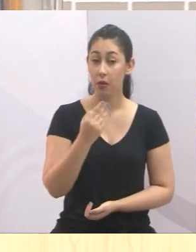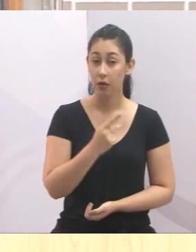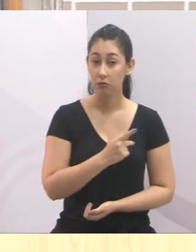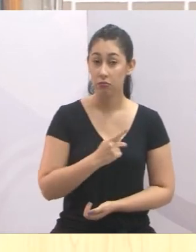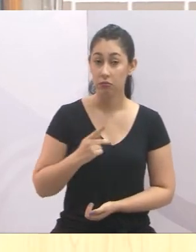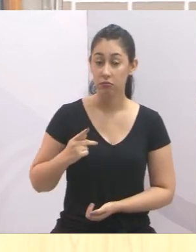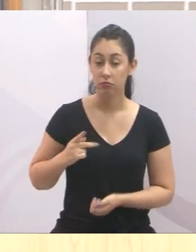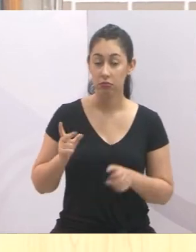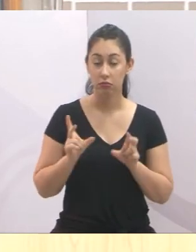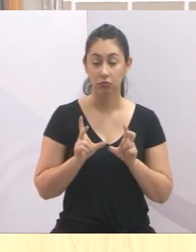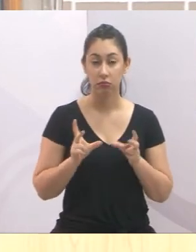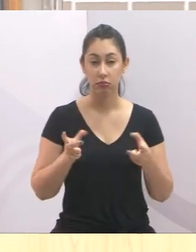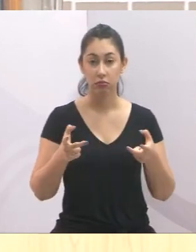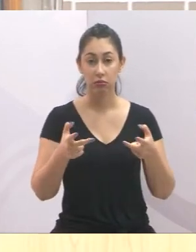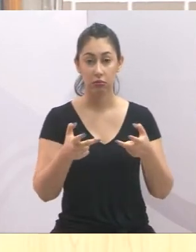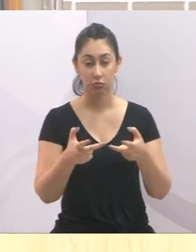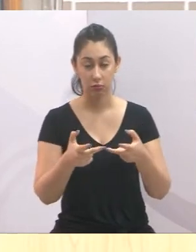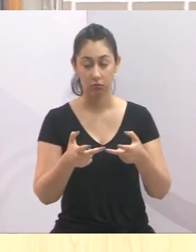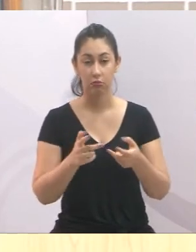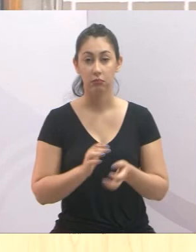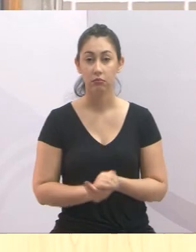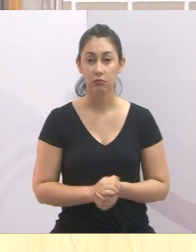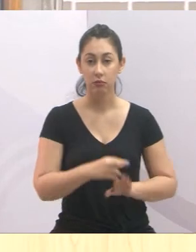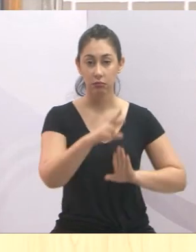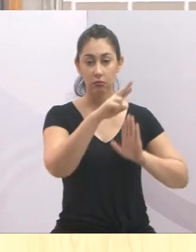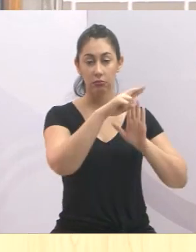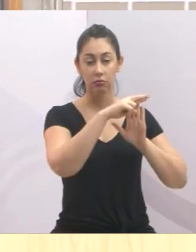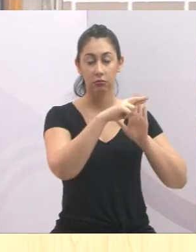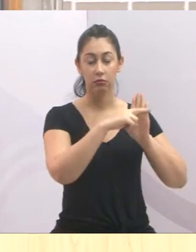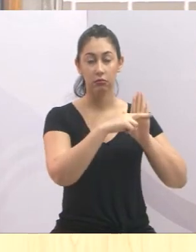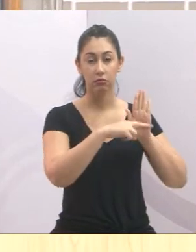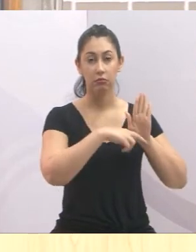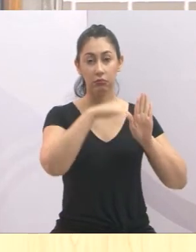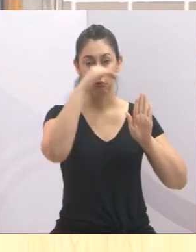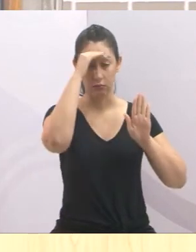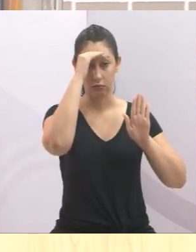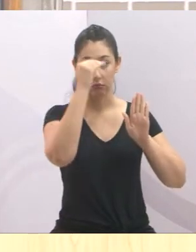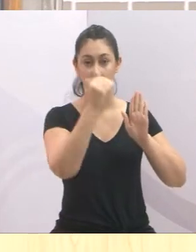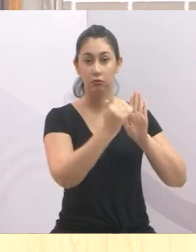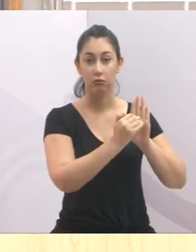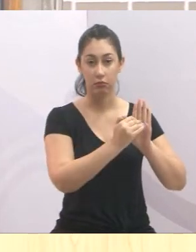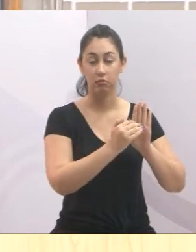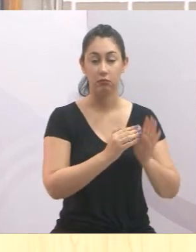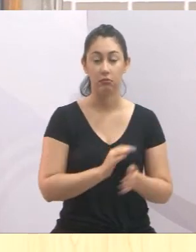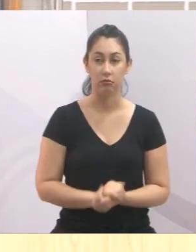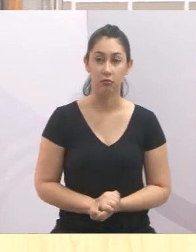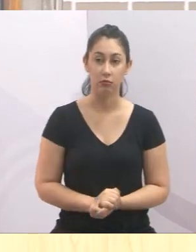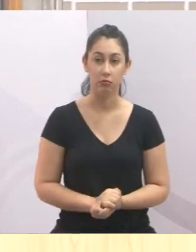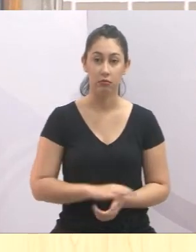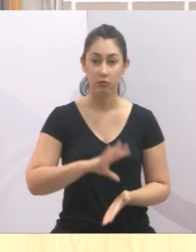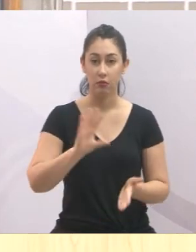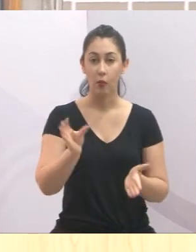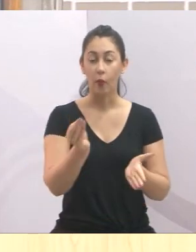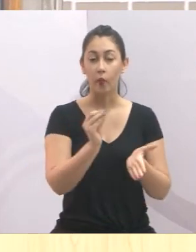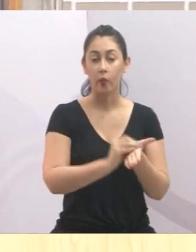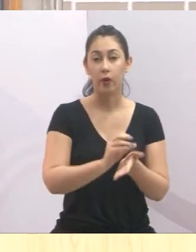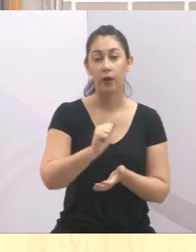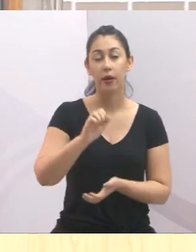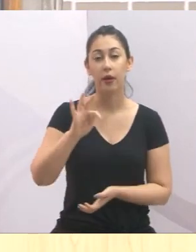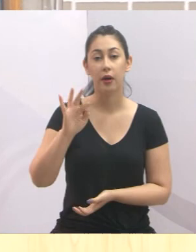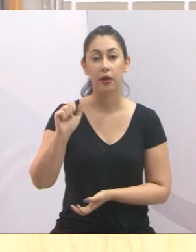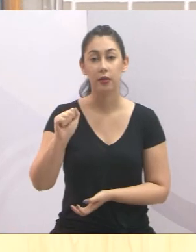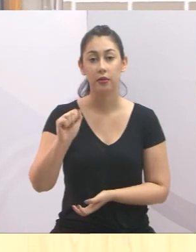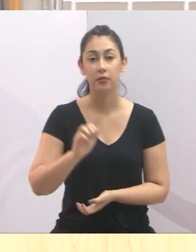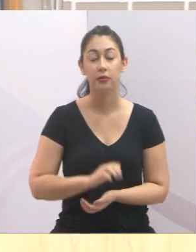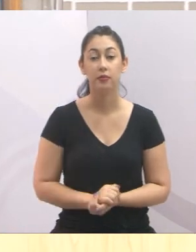senhor presidente dessa casa, cumpridas as formalidades regimentais, seja constado na ata do trabalho da